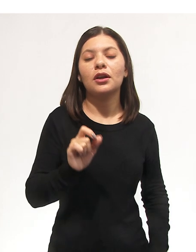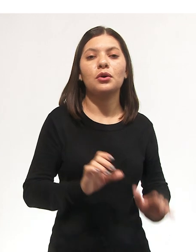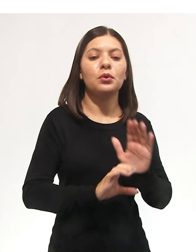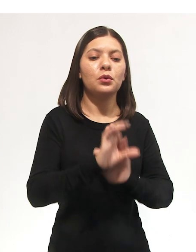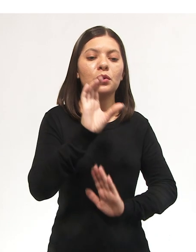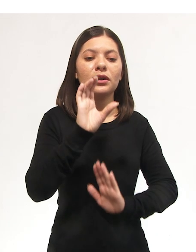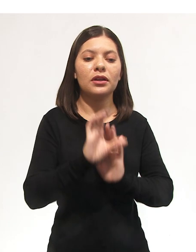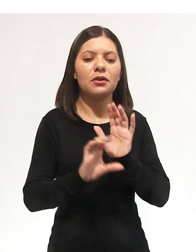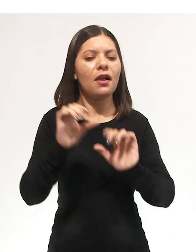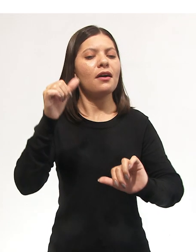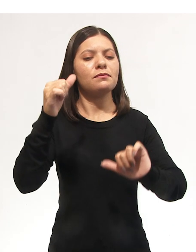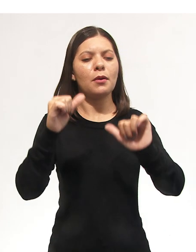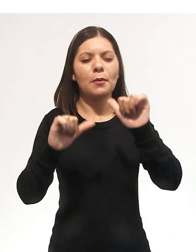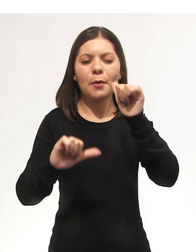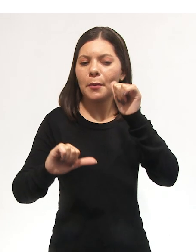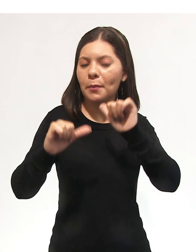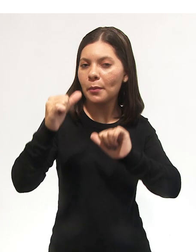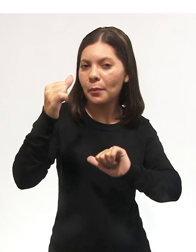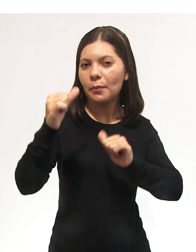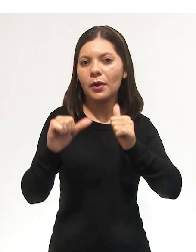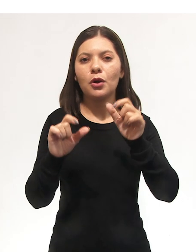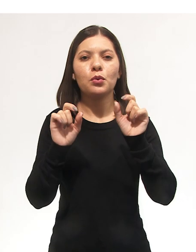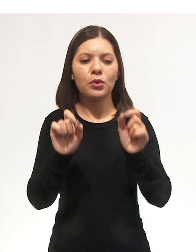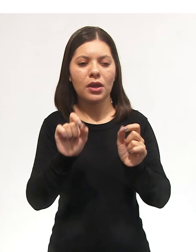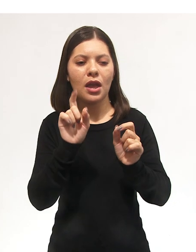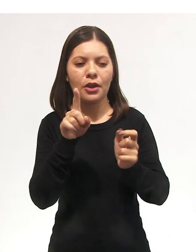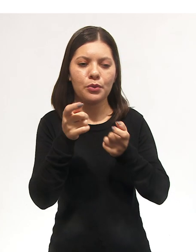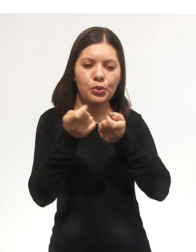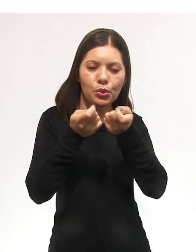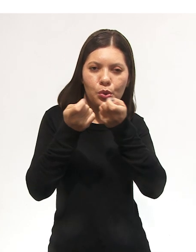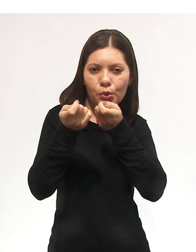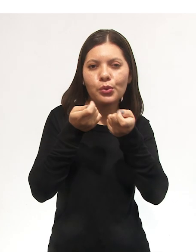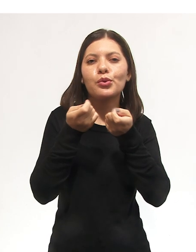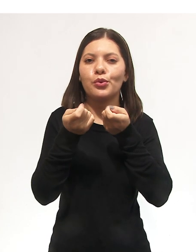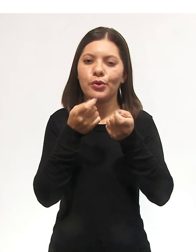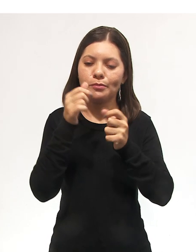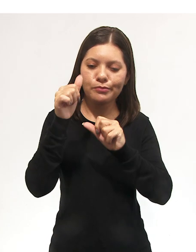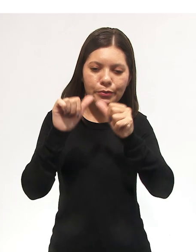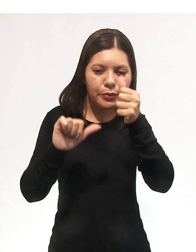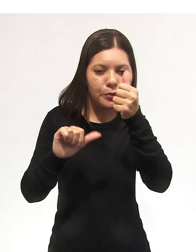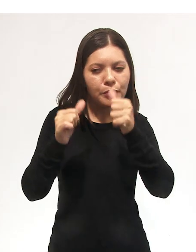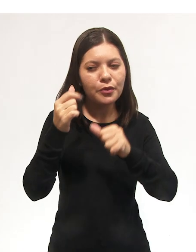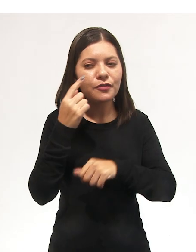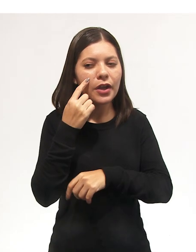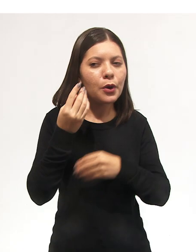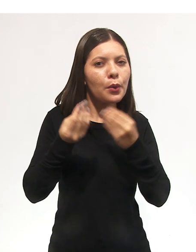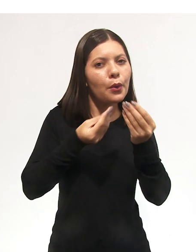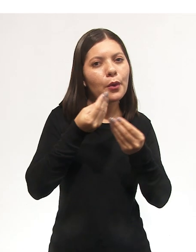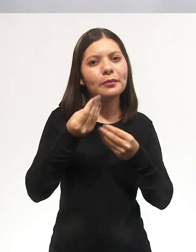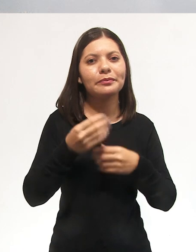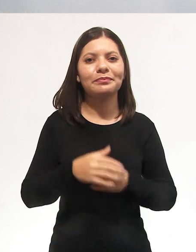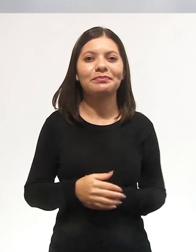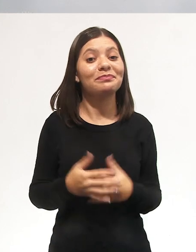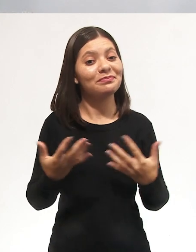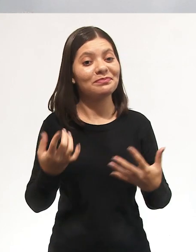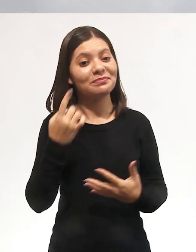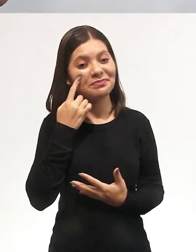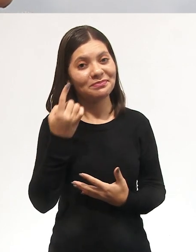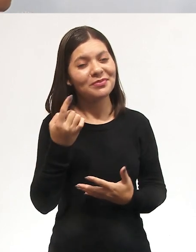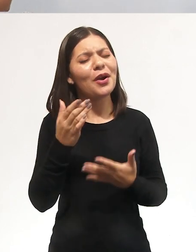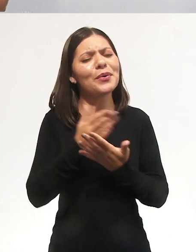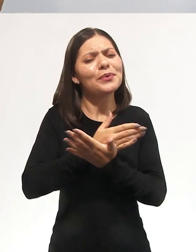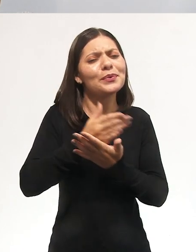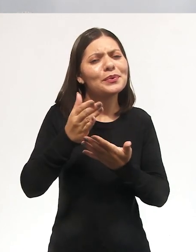é o currículo avaliado, que são as práticas de controle externas e internas. Então, aqui está algumas das